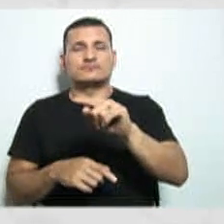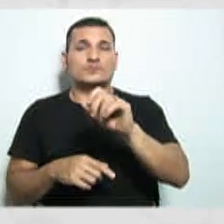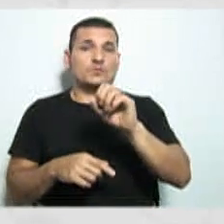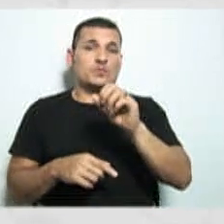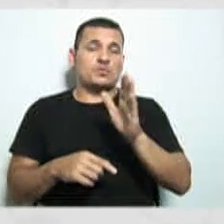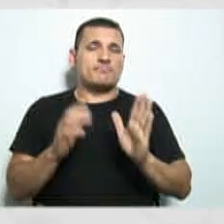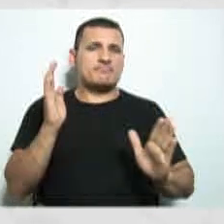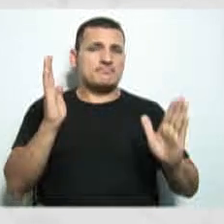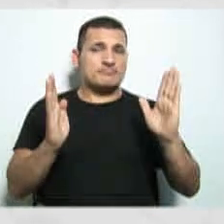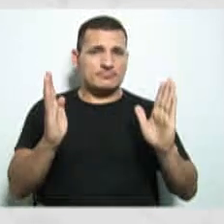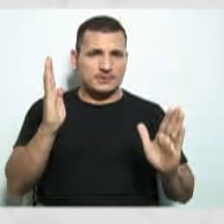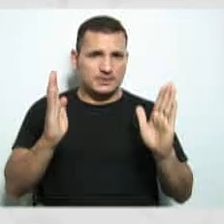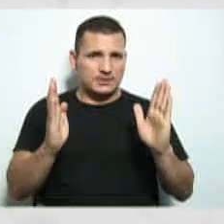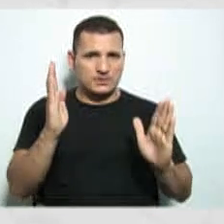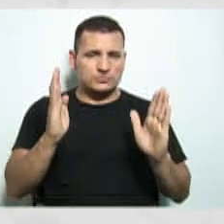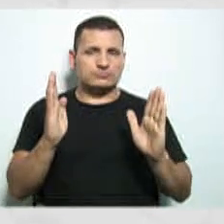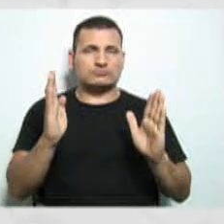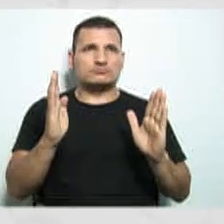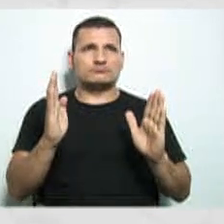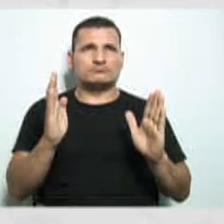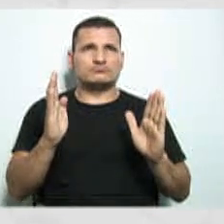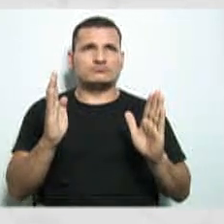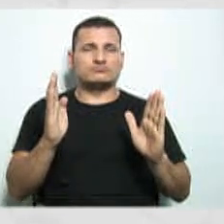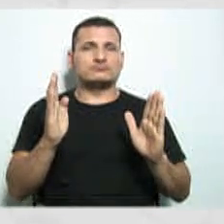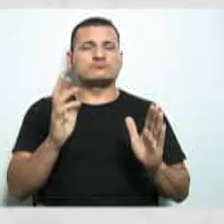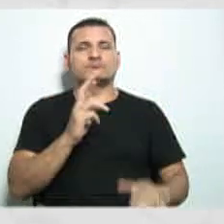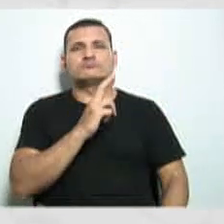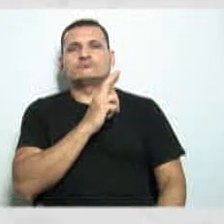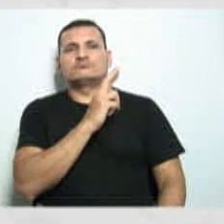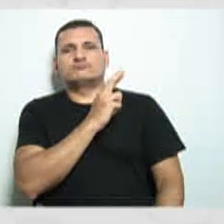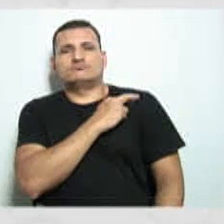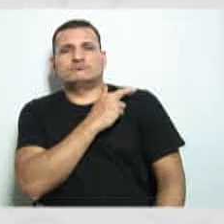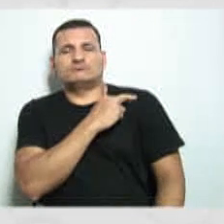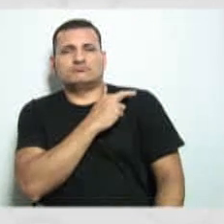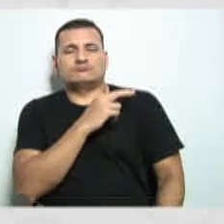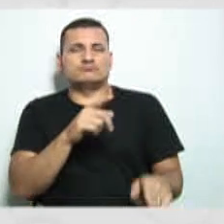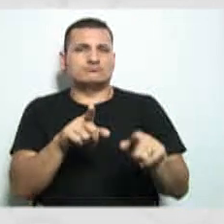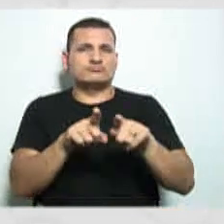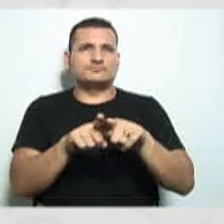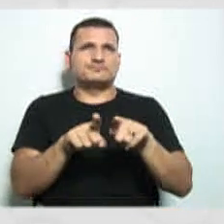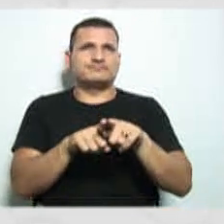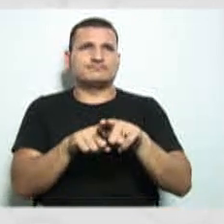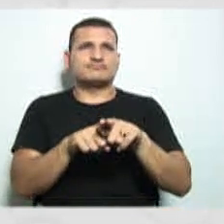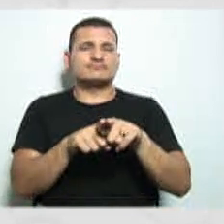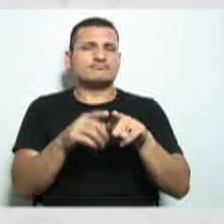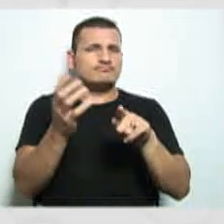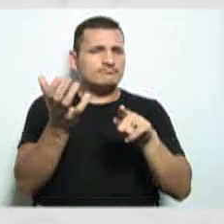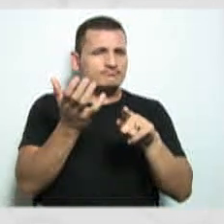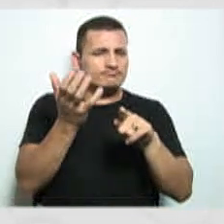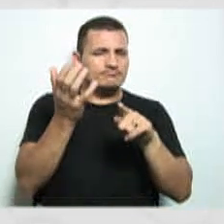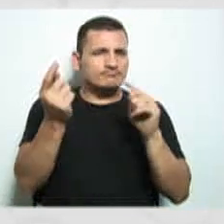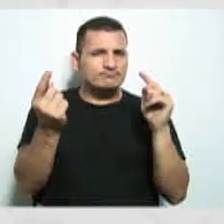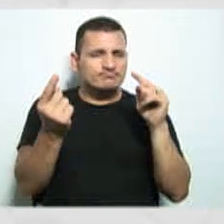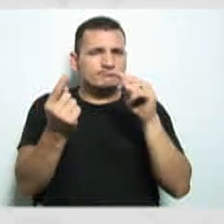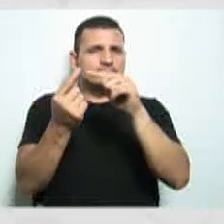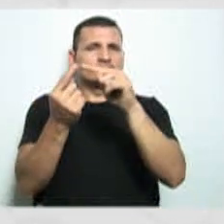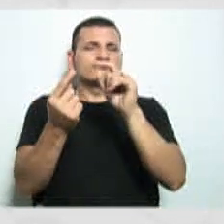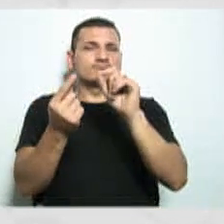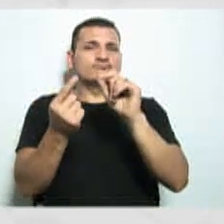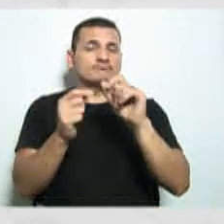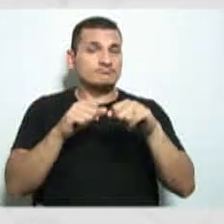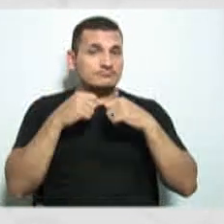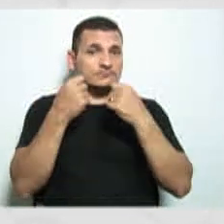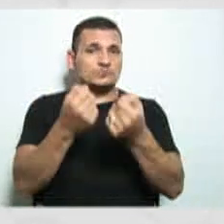prazo de realização e, é claro, responsável estabelecido, né? Que se pretende atingir através de esforço de